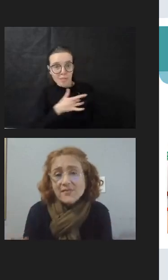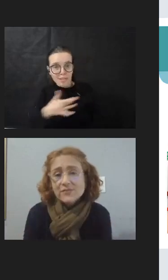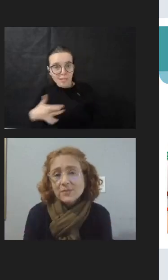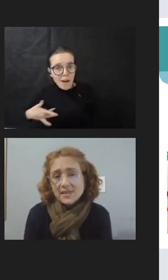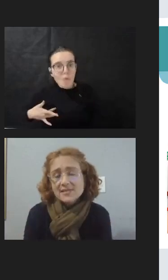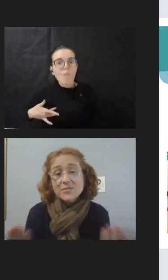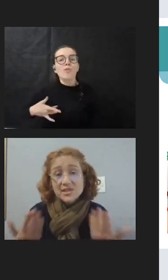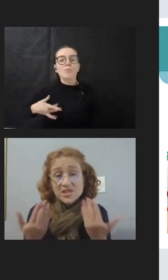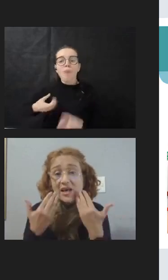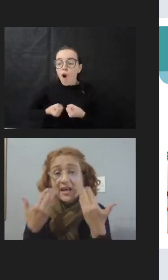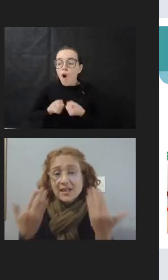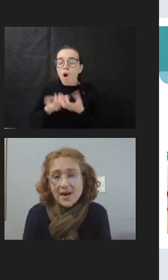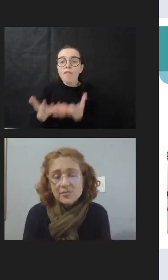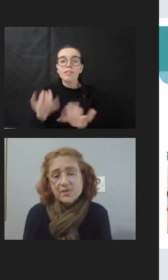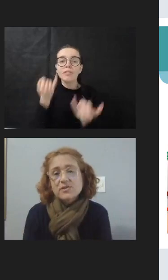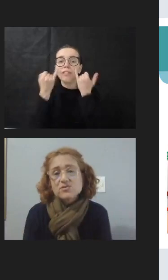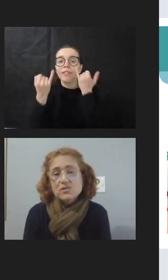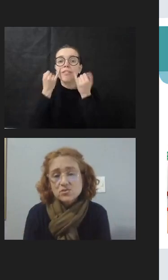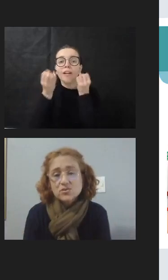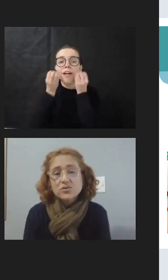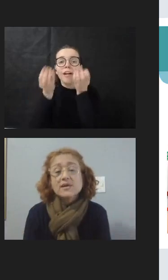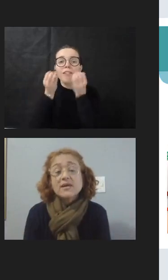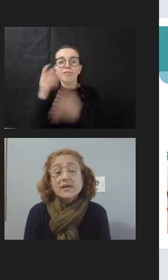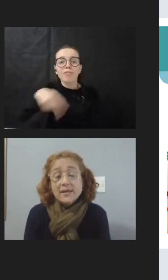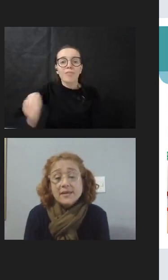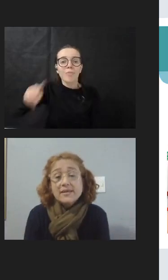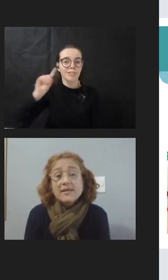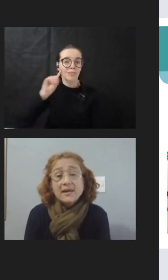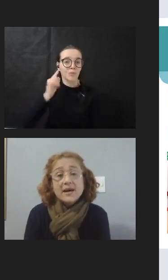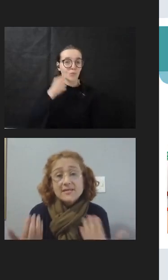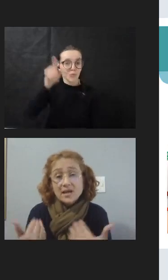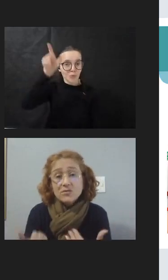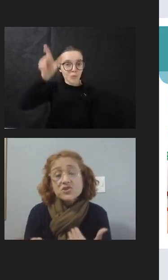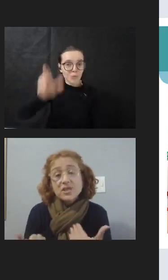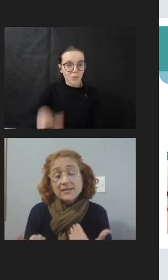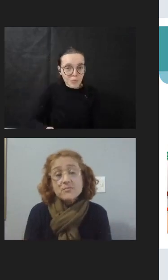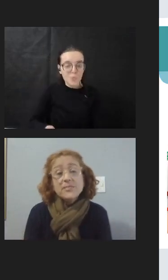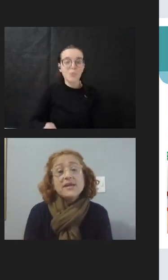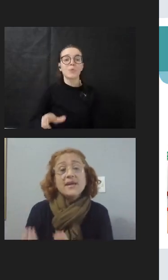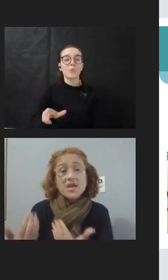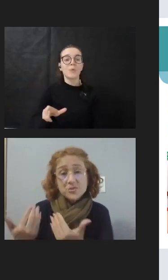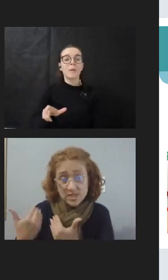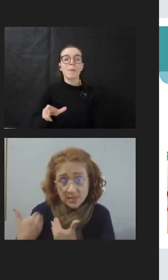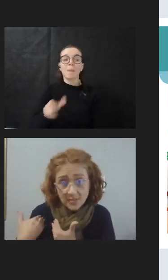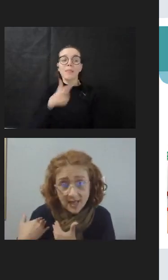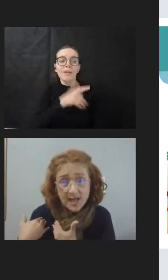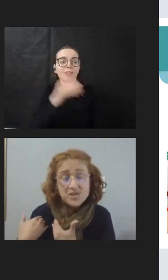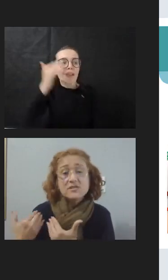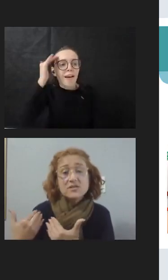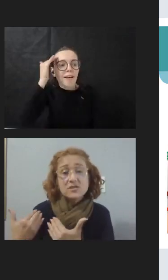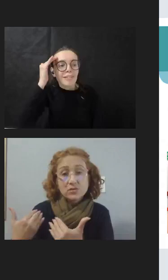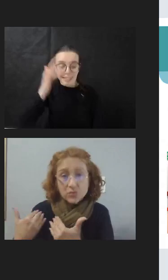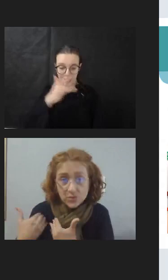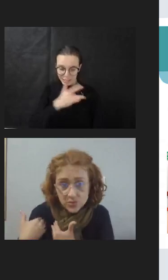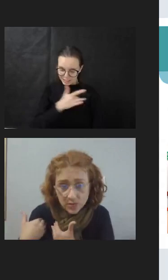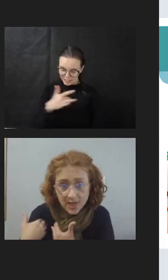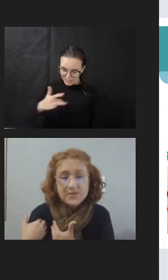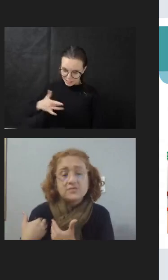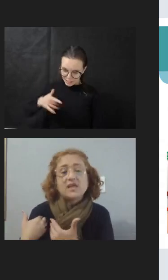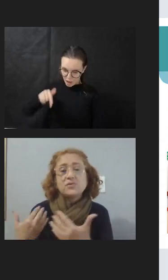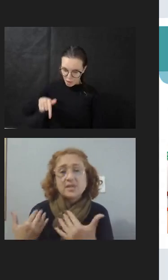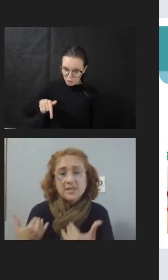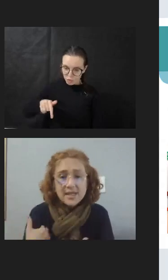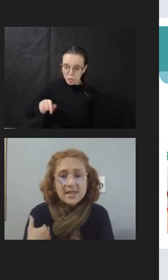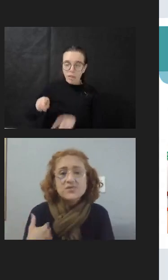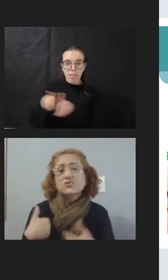trazer a informação, para deixar claro para a pessoa surda que a saúde ela também é responsabilidade do usuário,